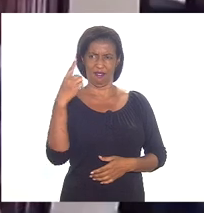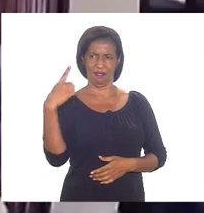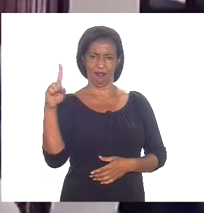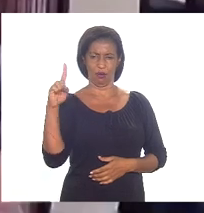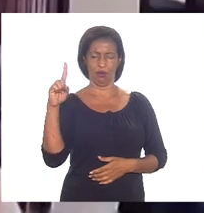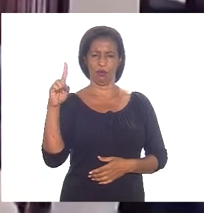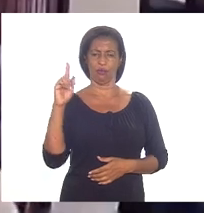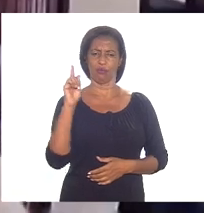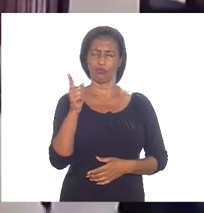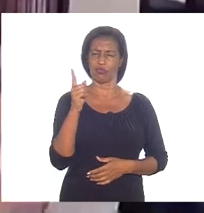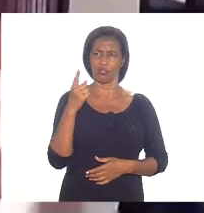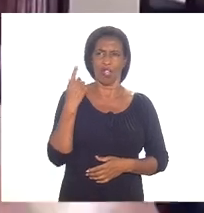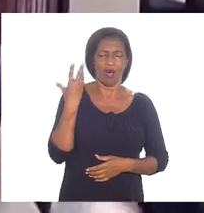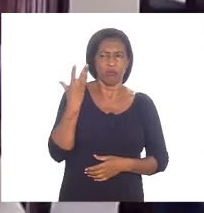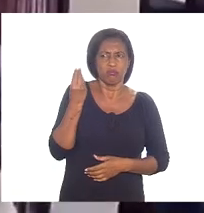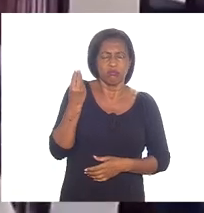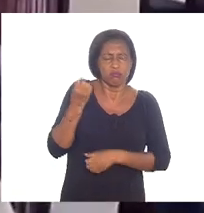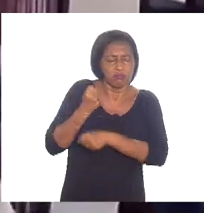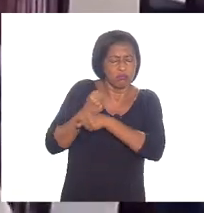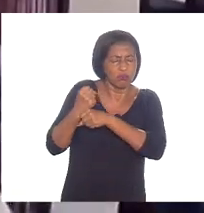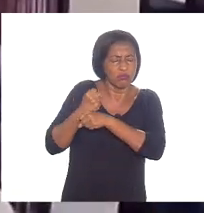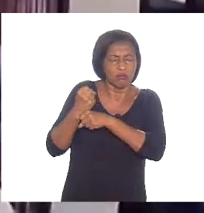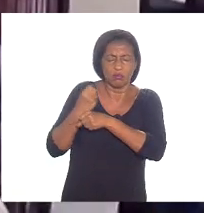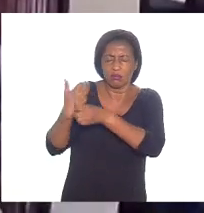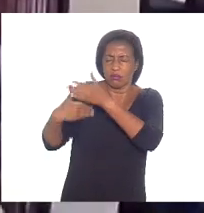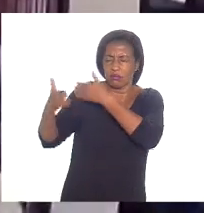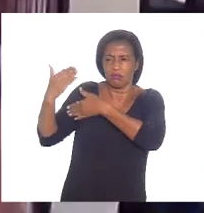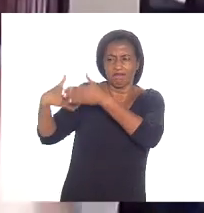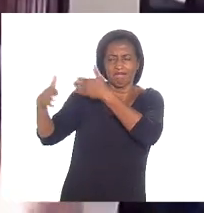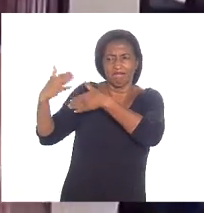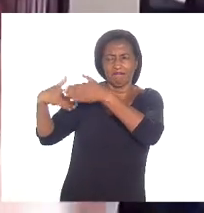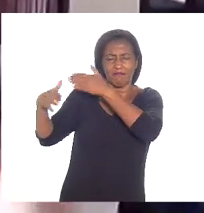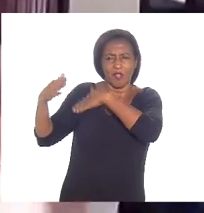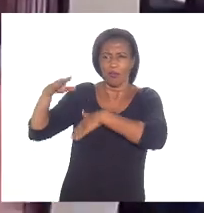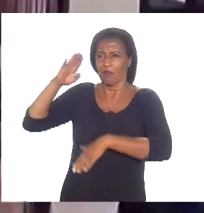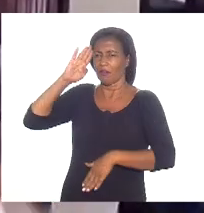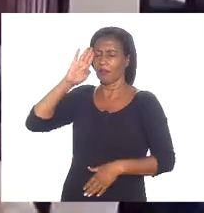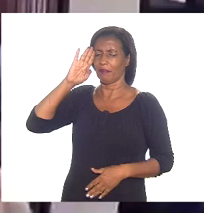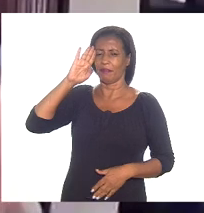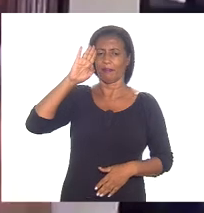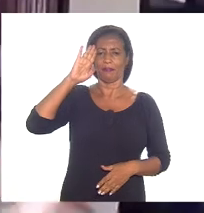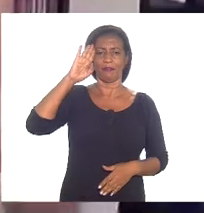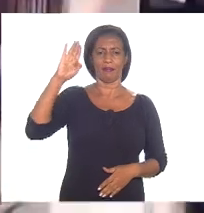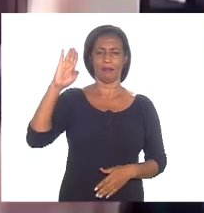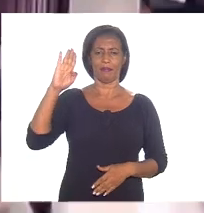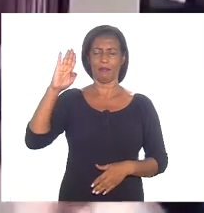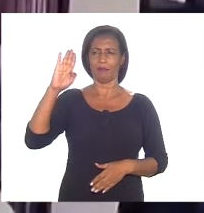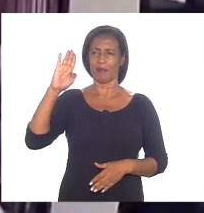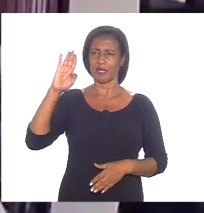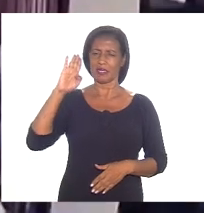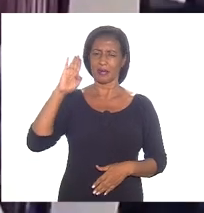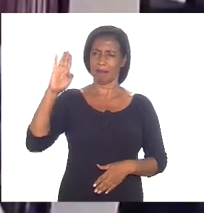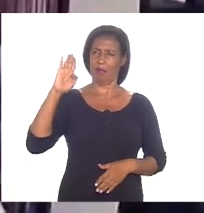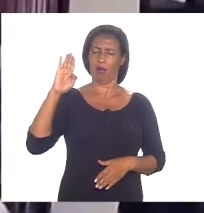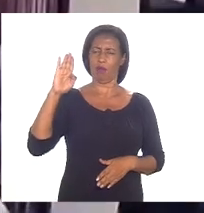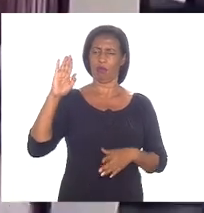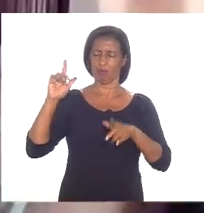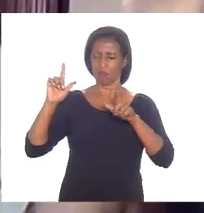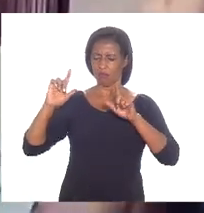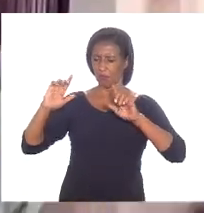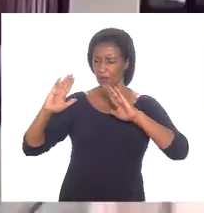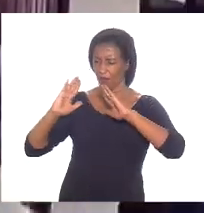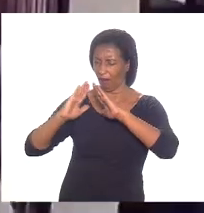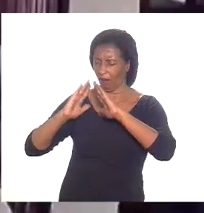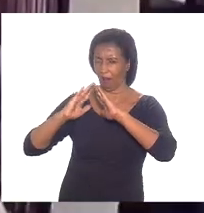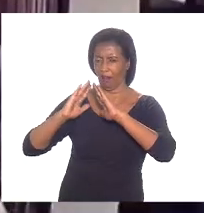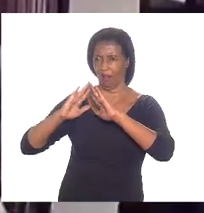foi durante muitos anos o celeiro de onde de lá saíam